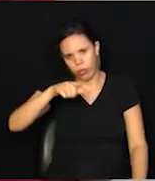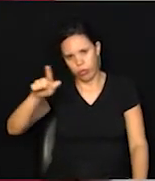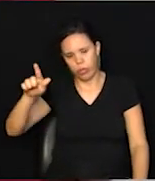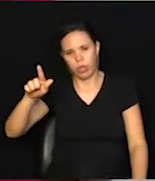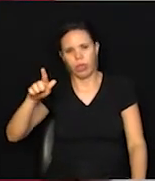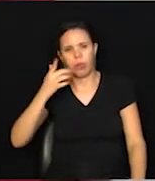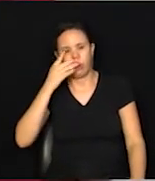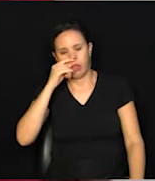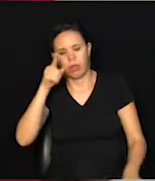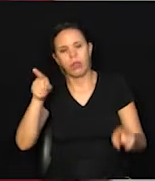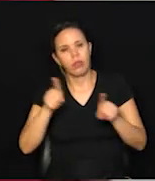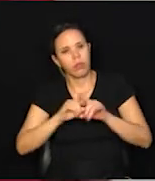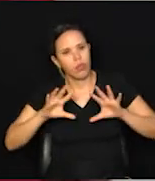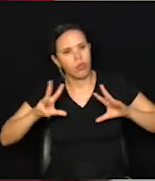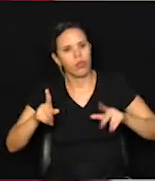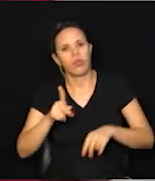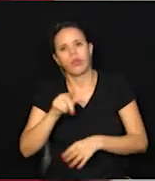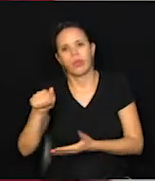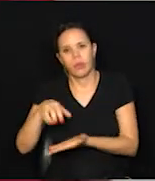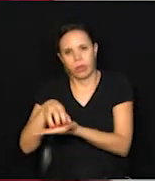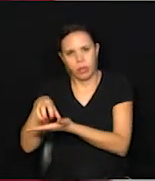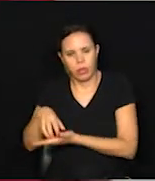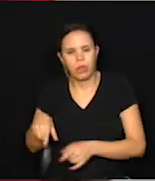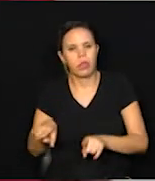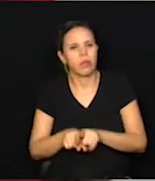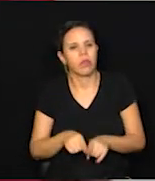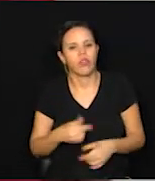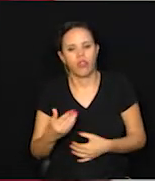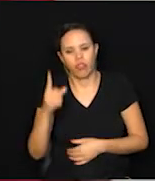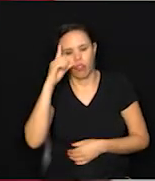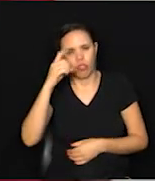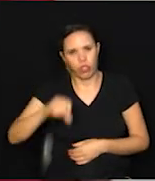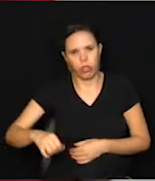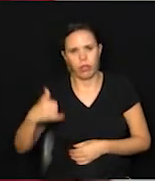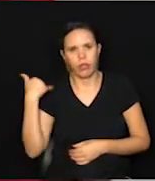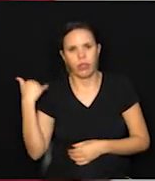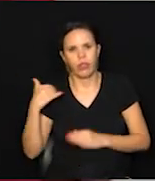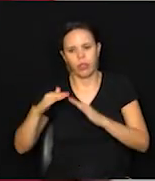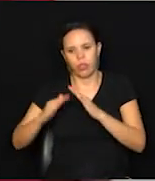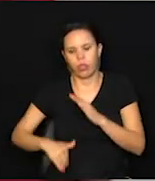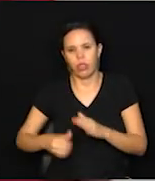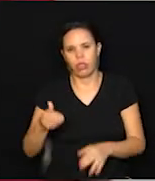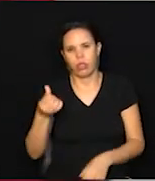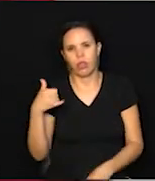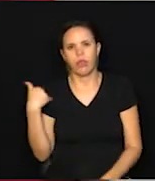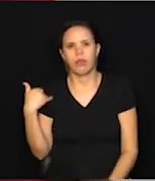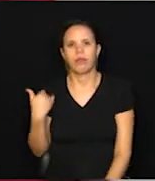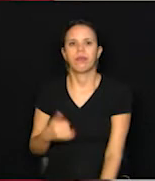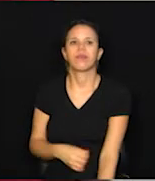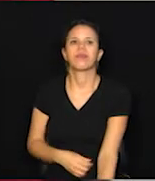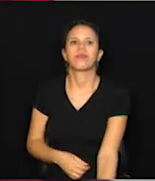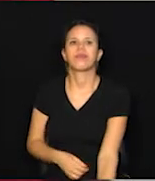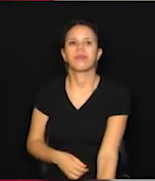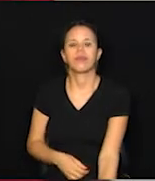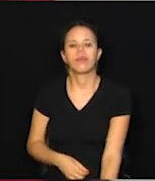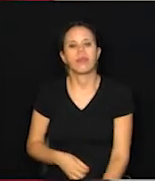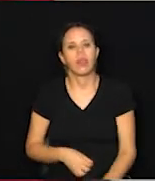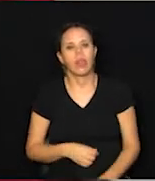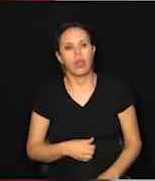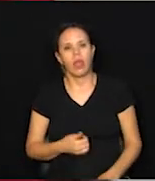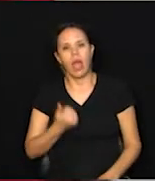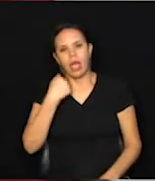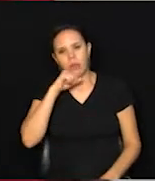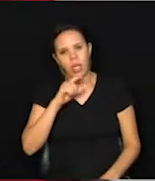os PAs. Na próxima semana, agora dia 19, começa a faixa etária abaixo de 6 anos, puérperas até